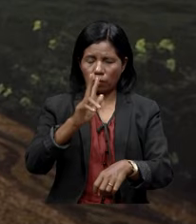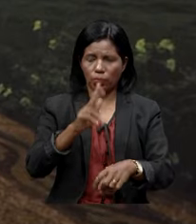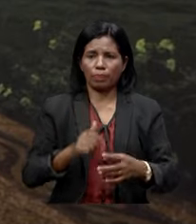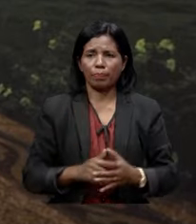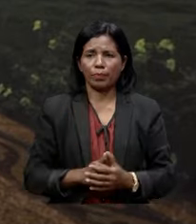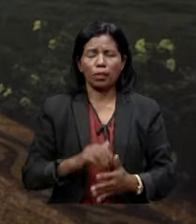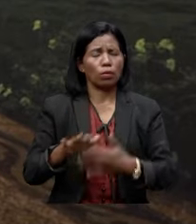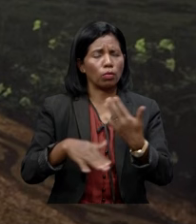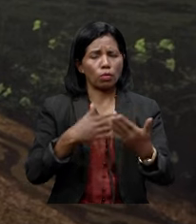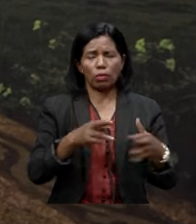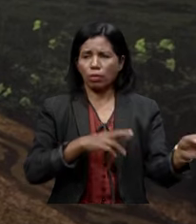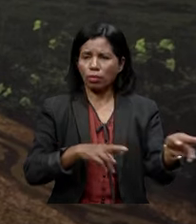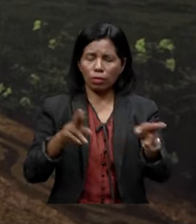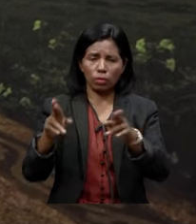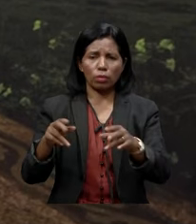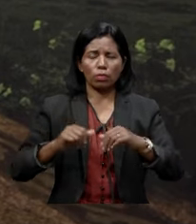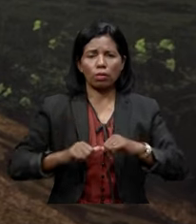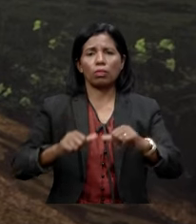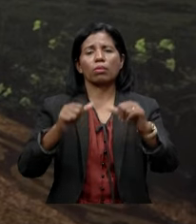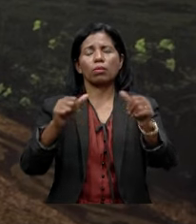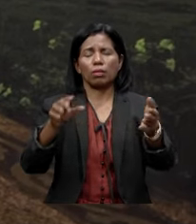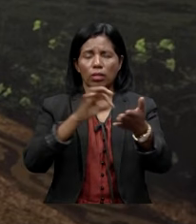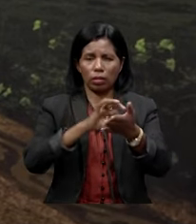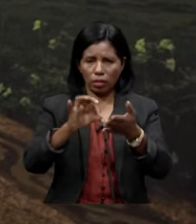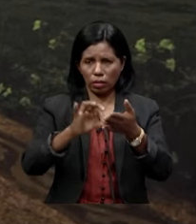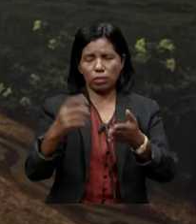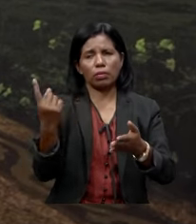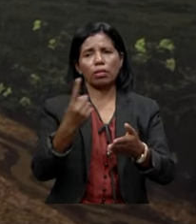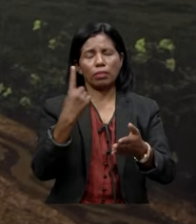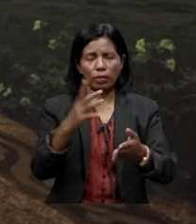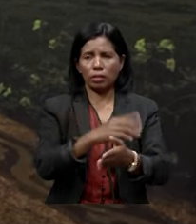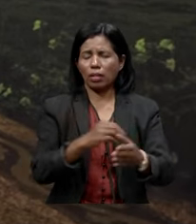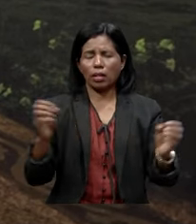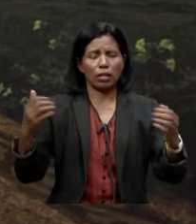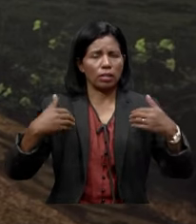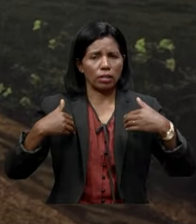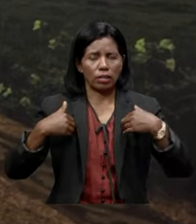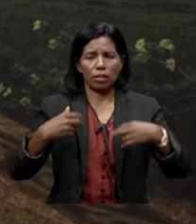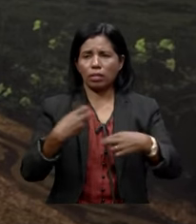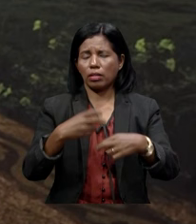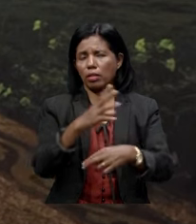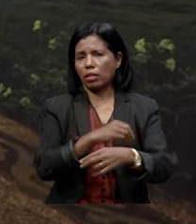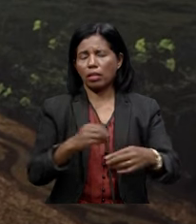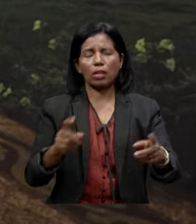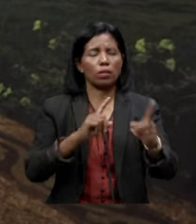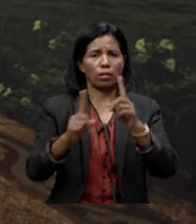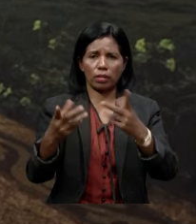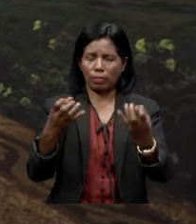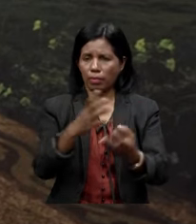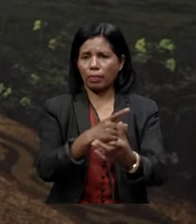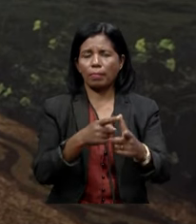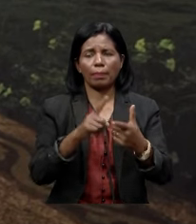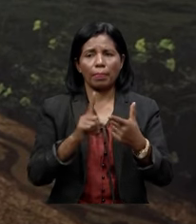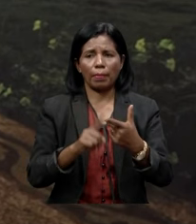está pronto, não terá perigos, não tem protestos, não tem violência, não